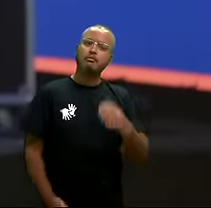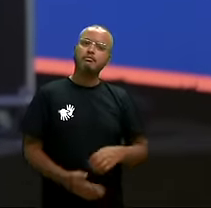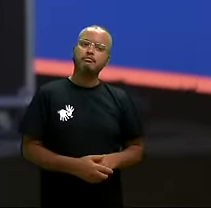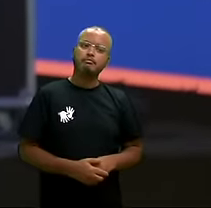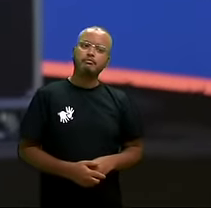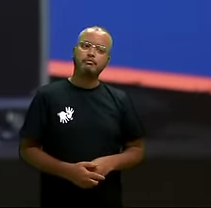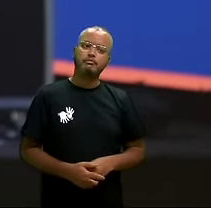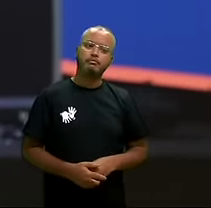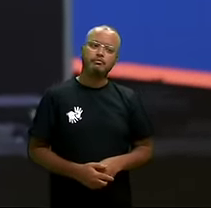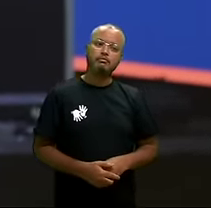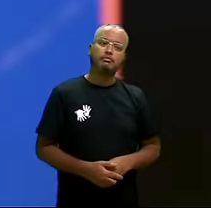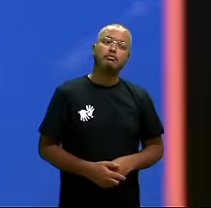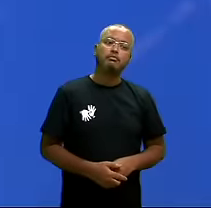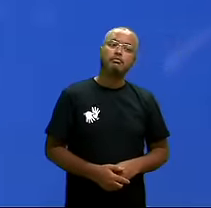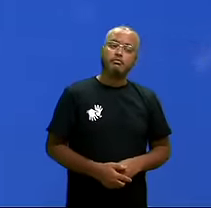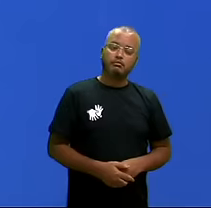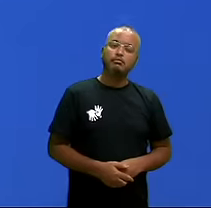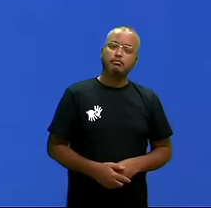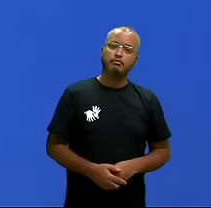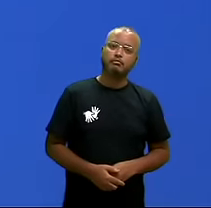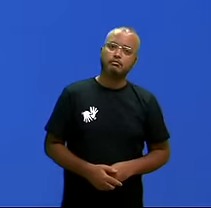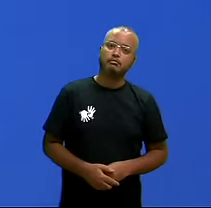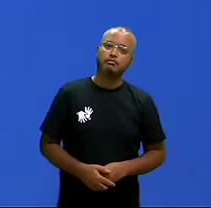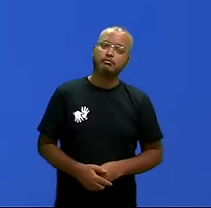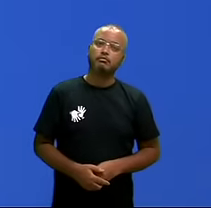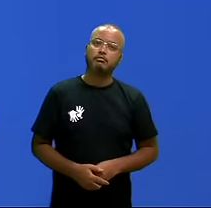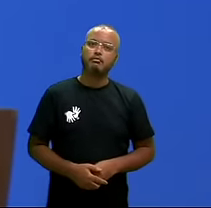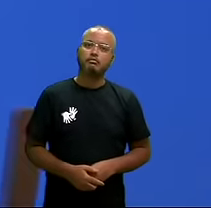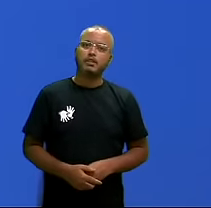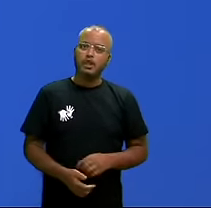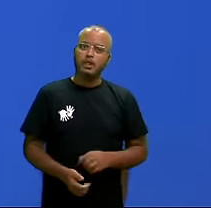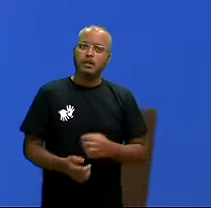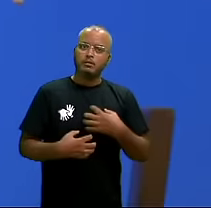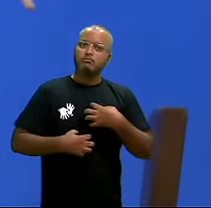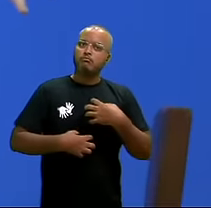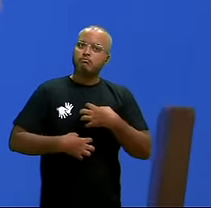Eu mereço, hein? Ai, Jesus, estou todo arrepiado.